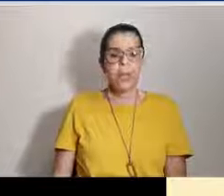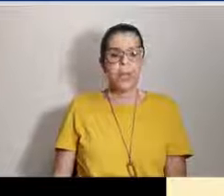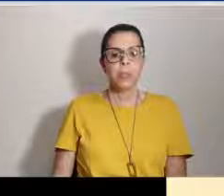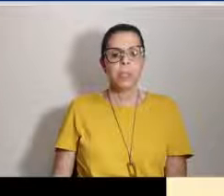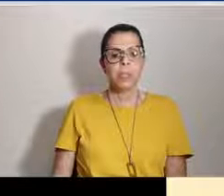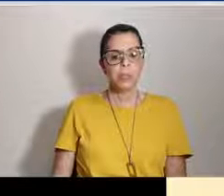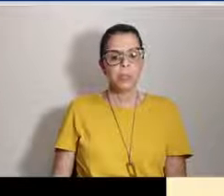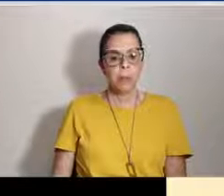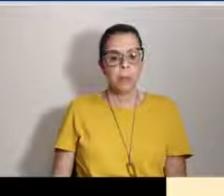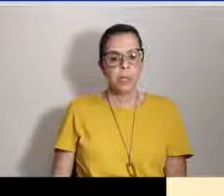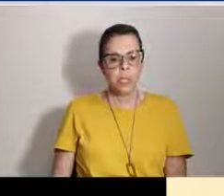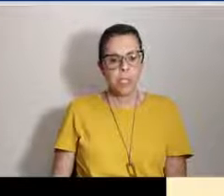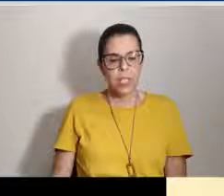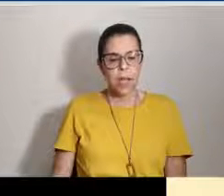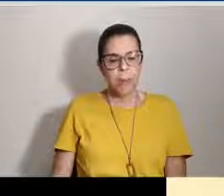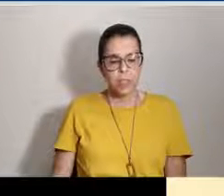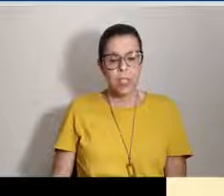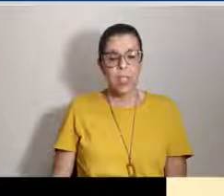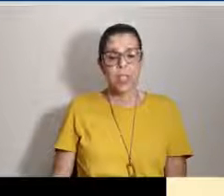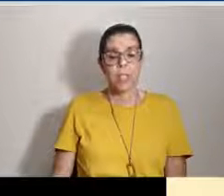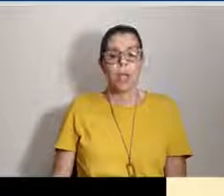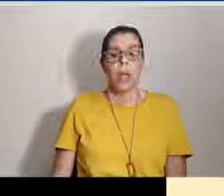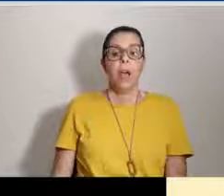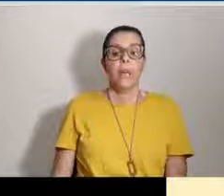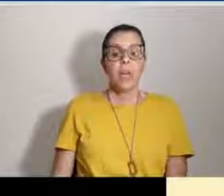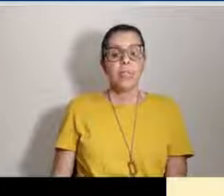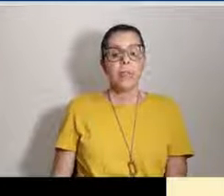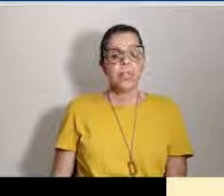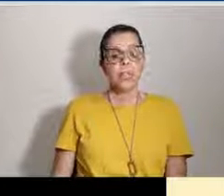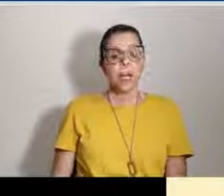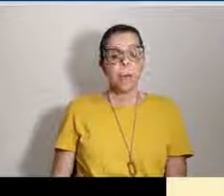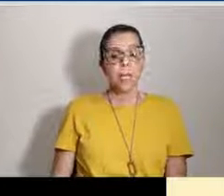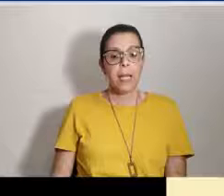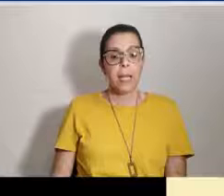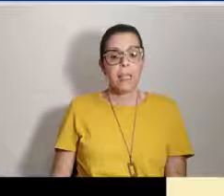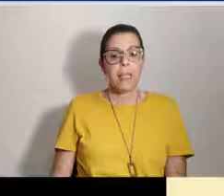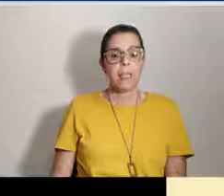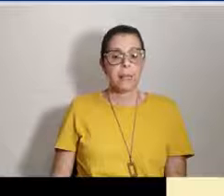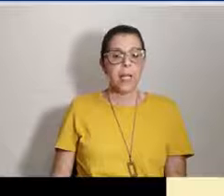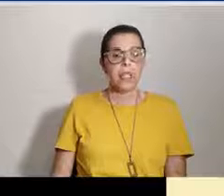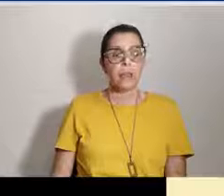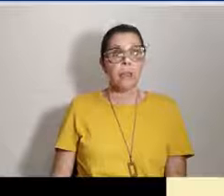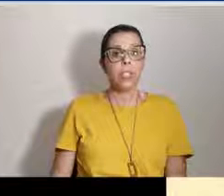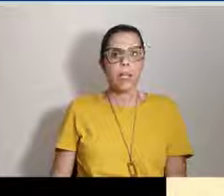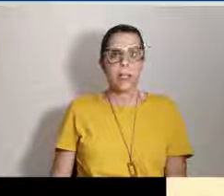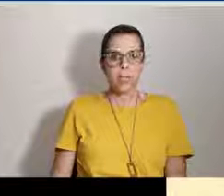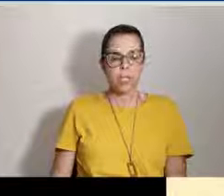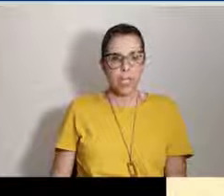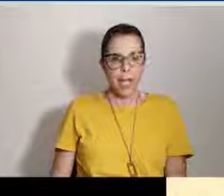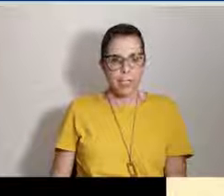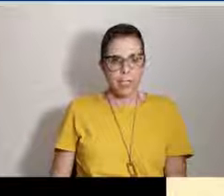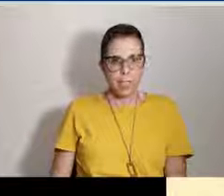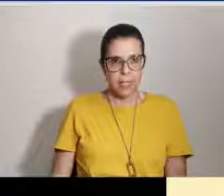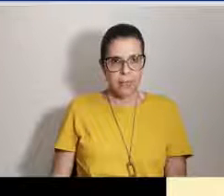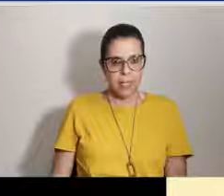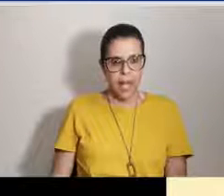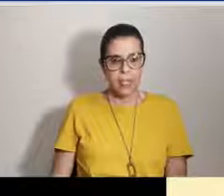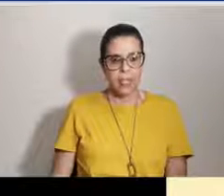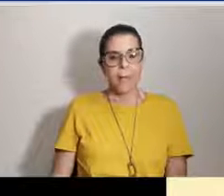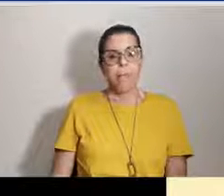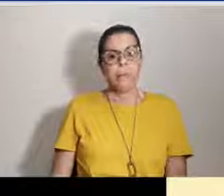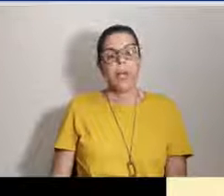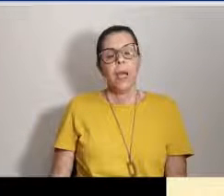essas? Entre muitas lições aprendidas, nós enfatizamos aquelas, né, que estão diretamente ligadas à